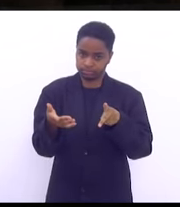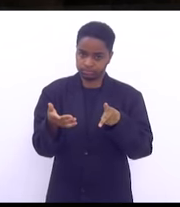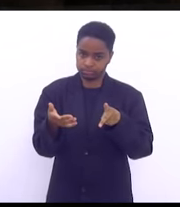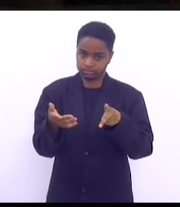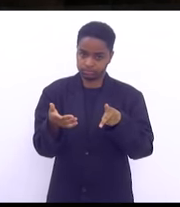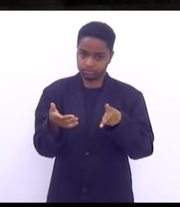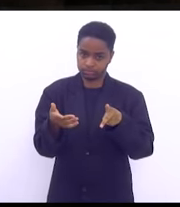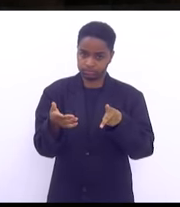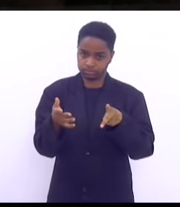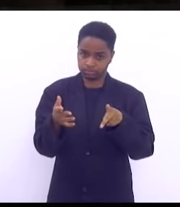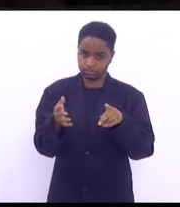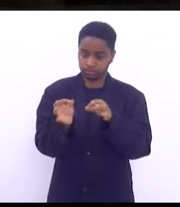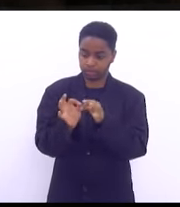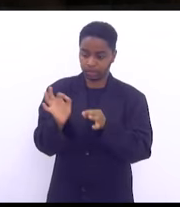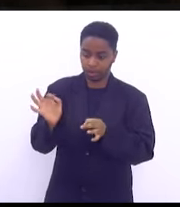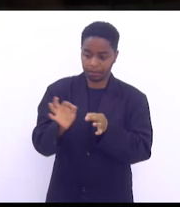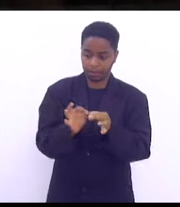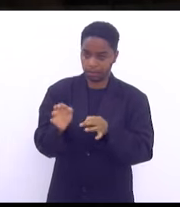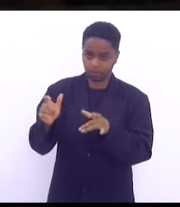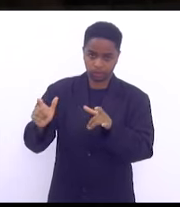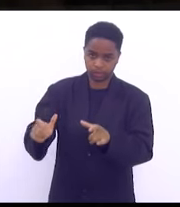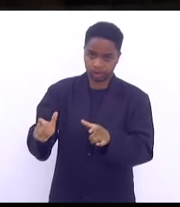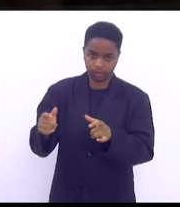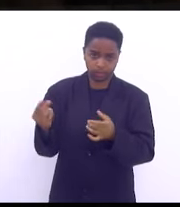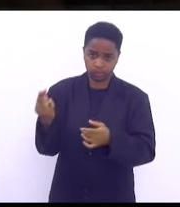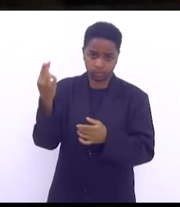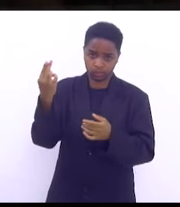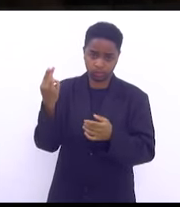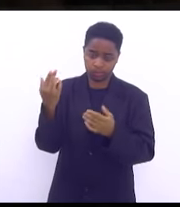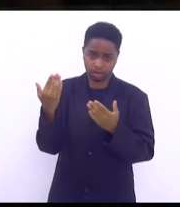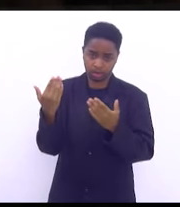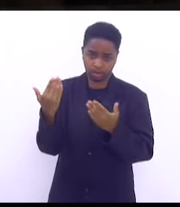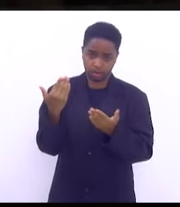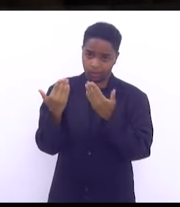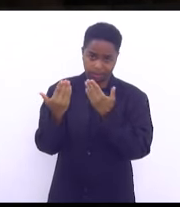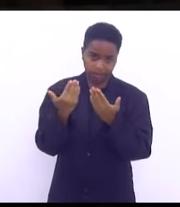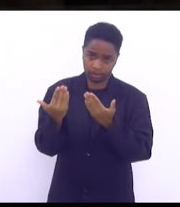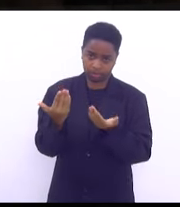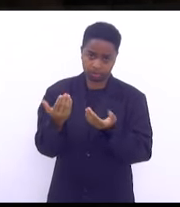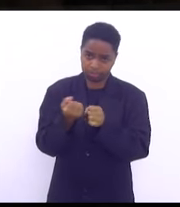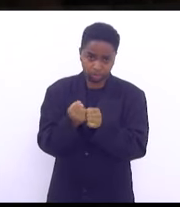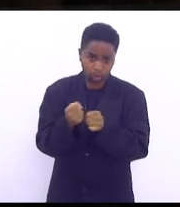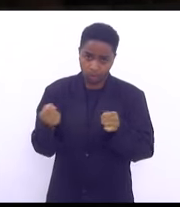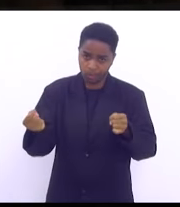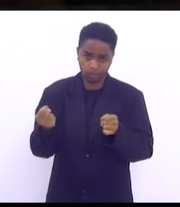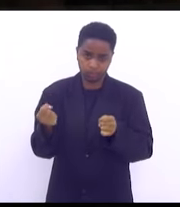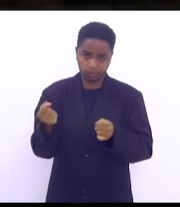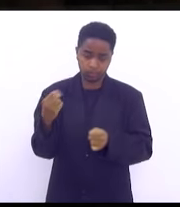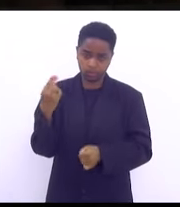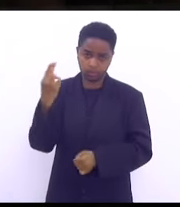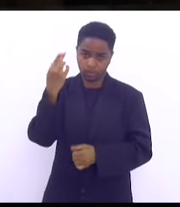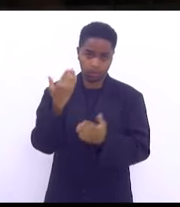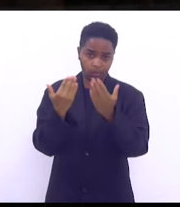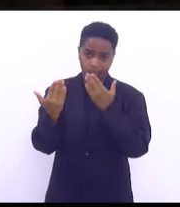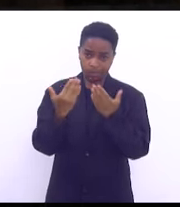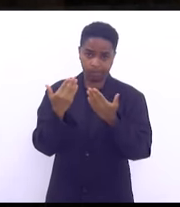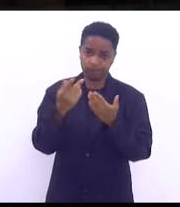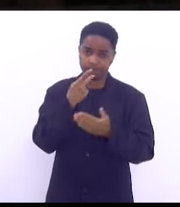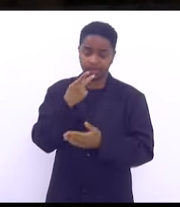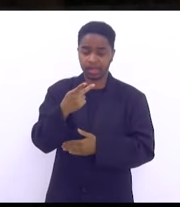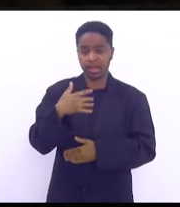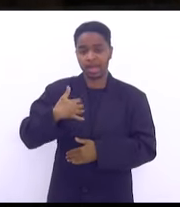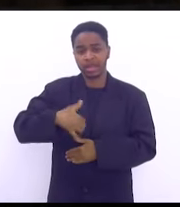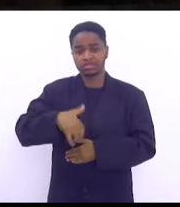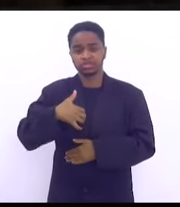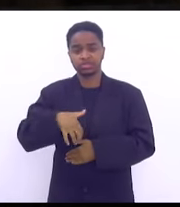tamanho de território, é incomparável às dimensões. Não dá para você querer dizer que a Argentina, mesmo